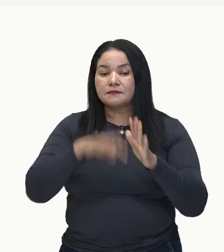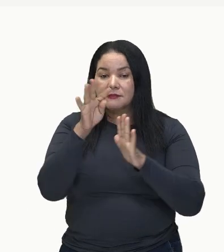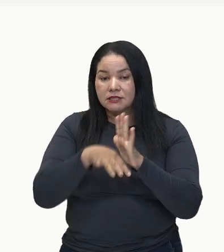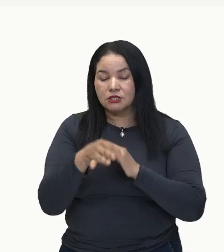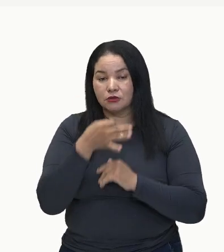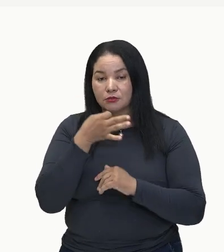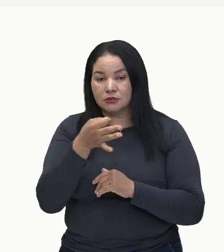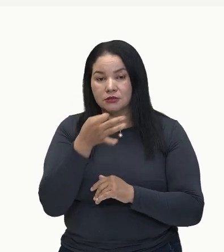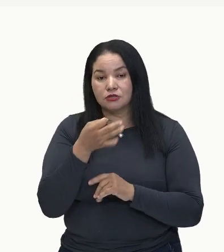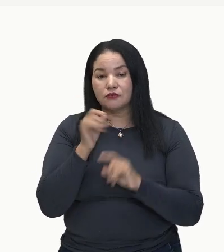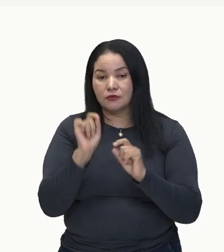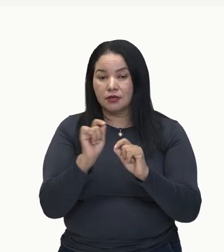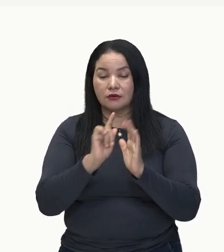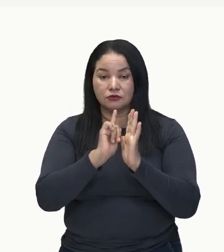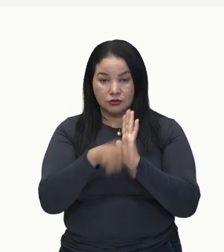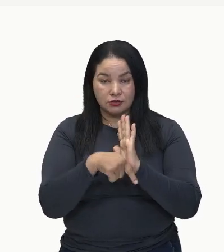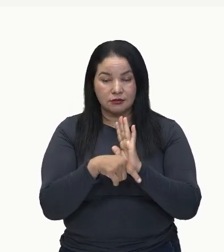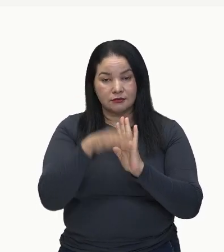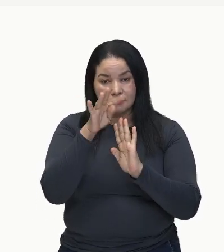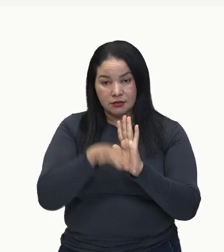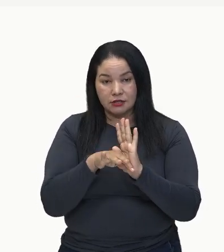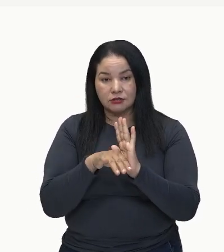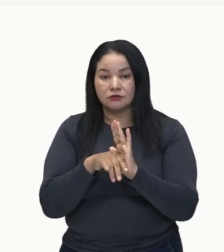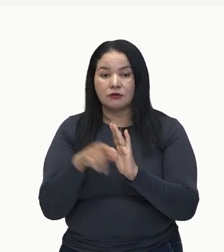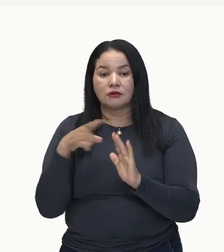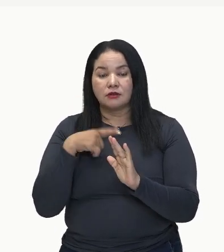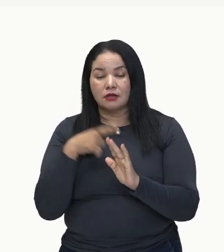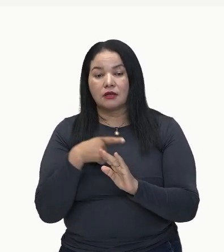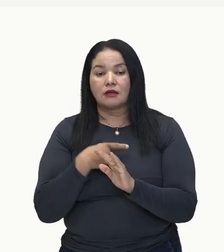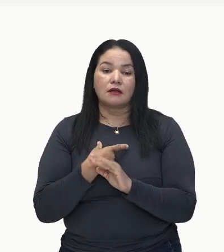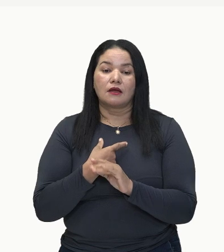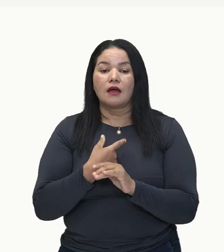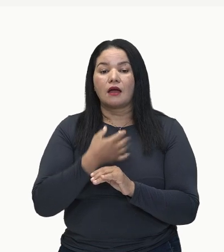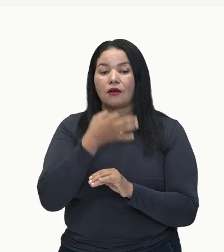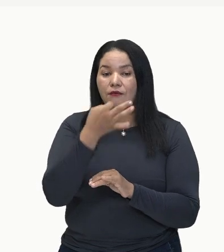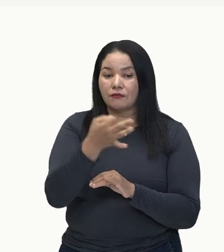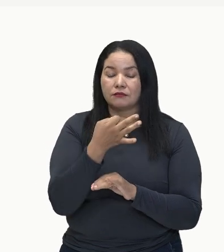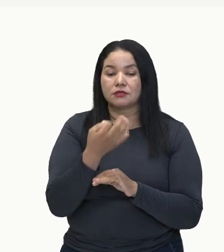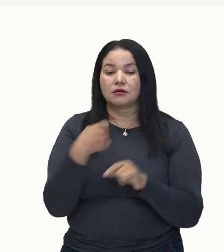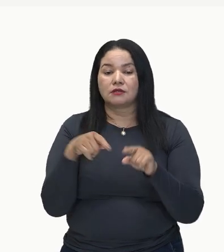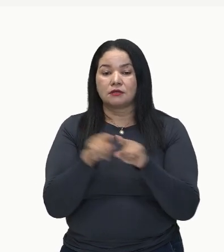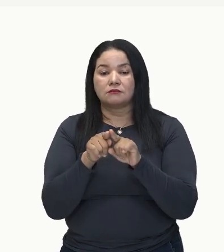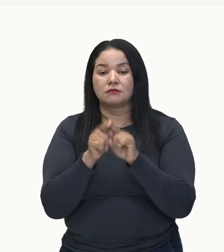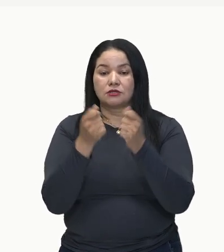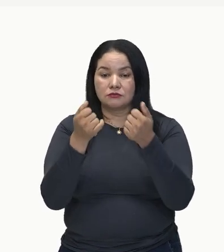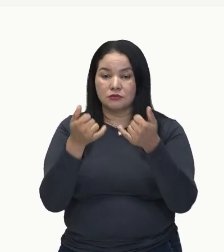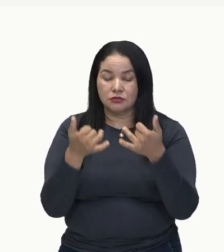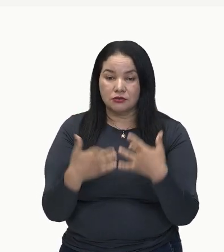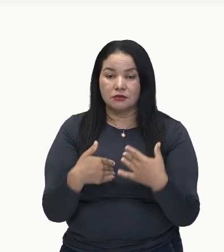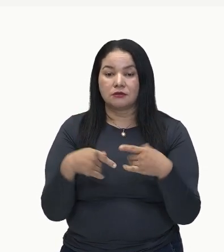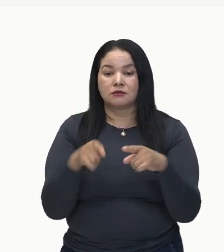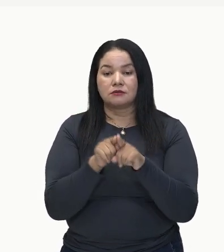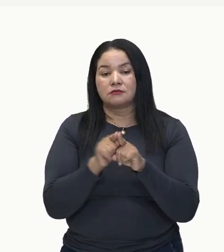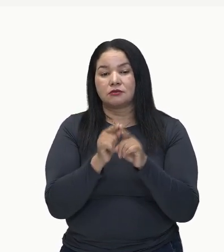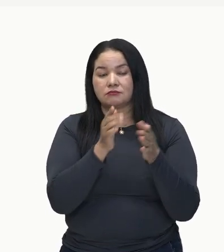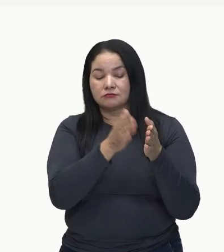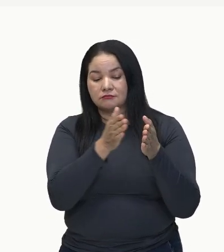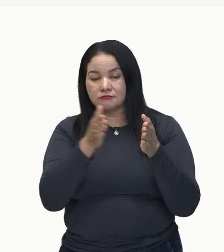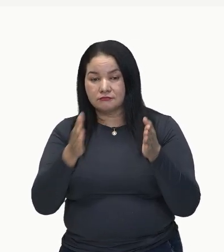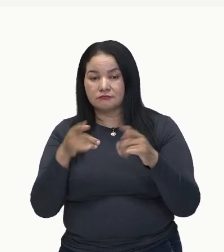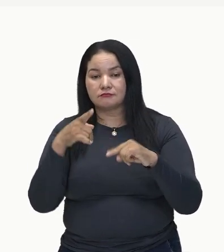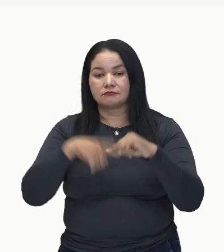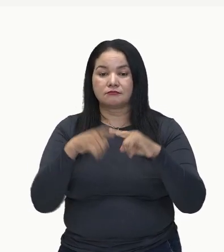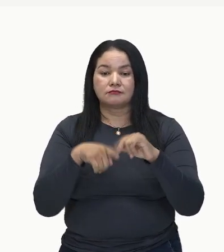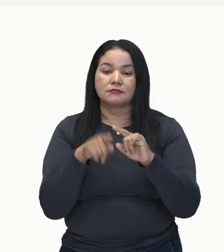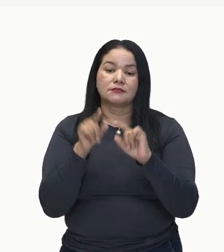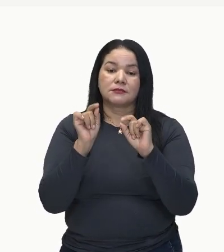um gênero textual que consiste em um comentário, uma descrição, uma enumeração de um objeto a fim de